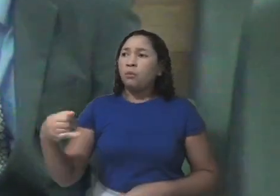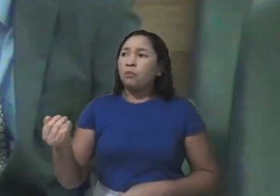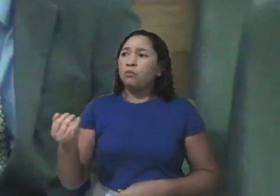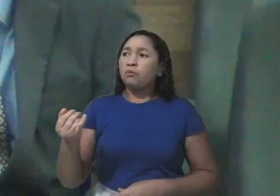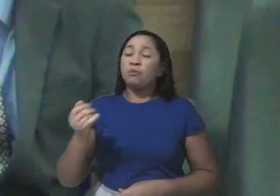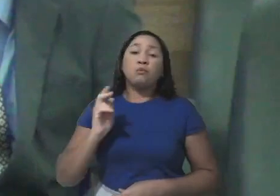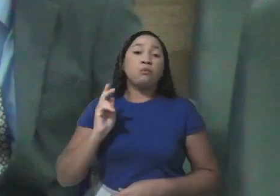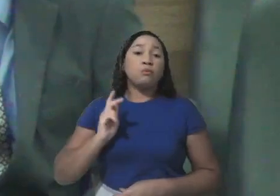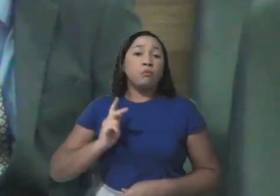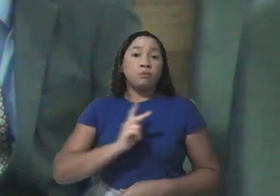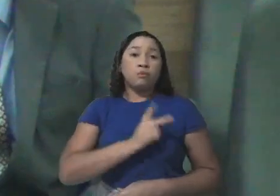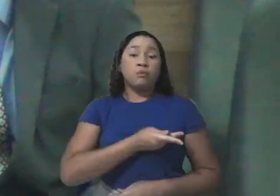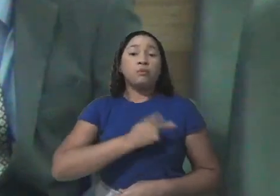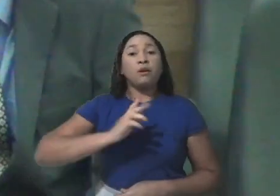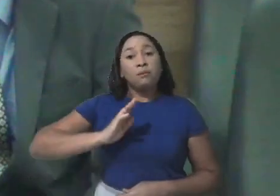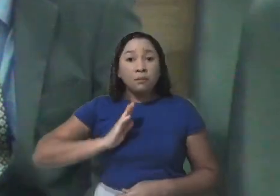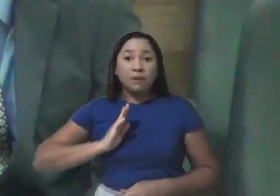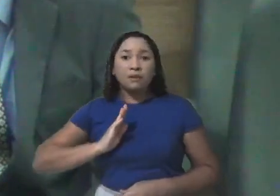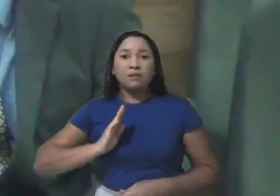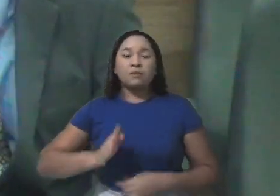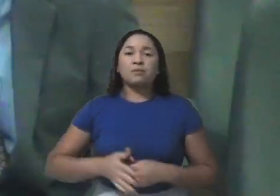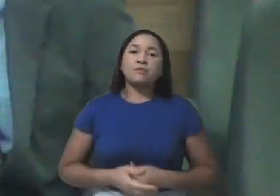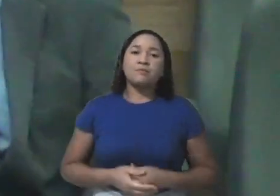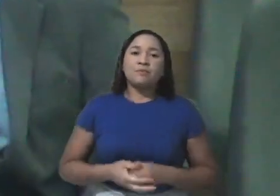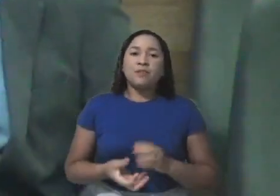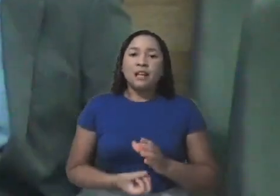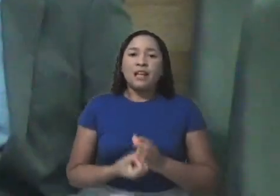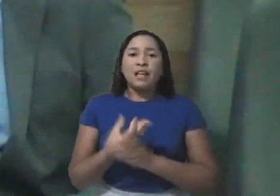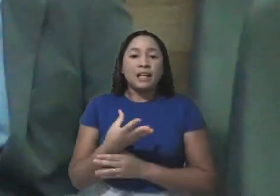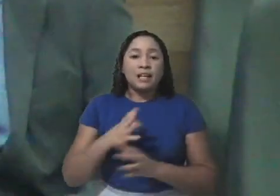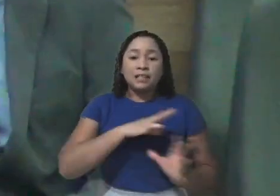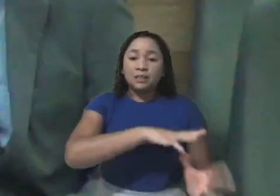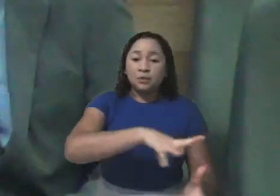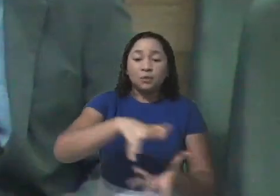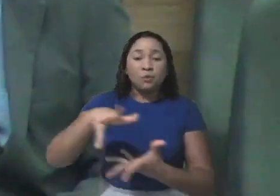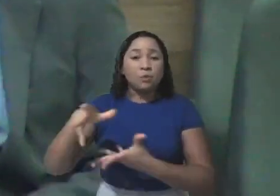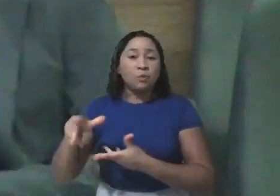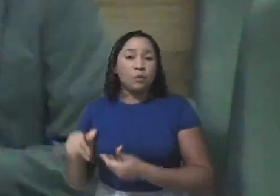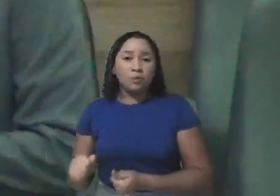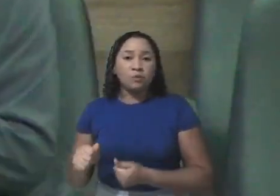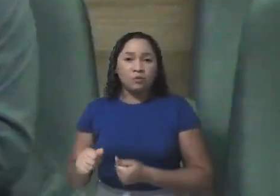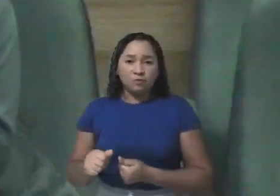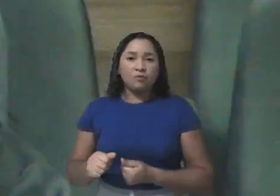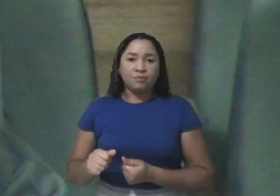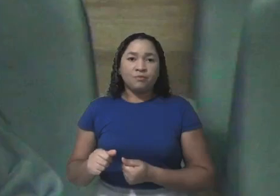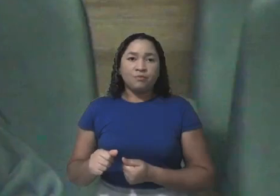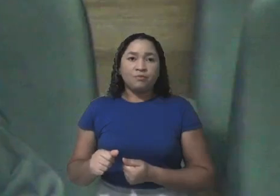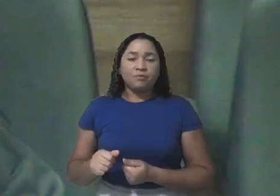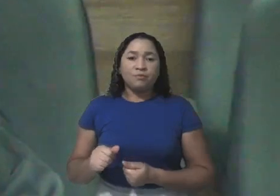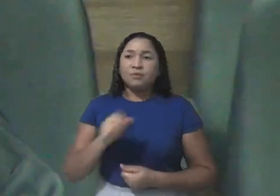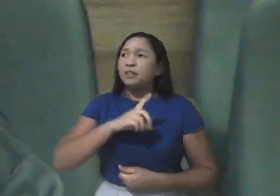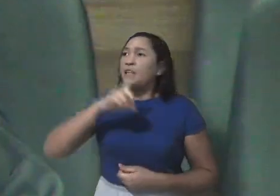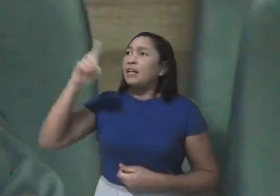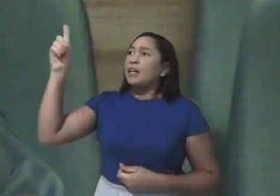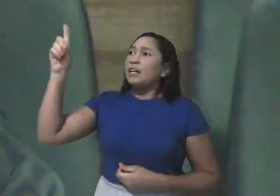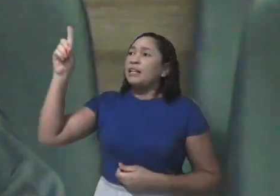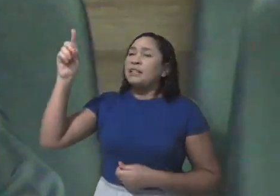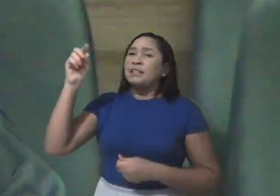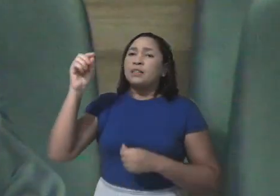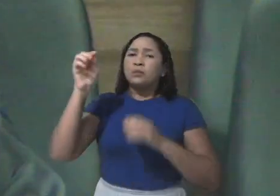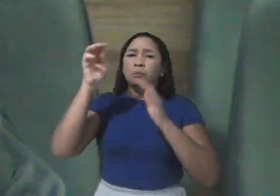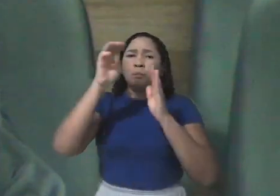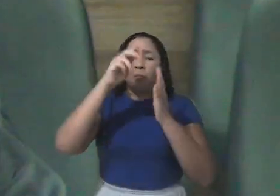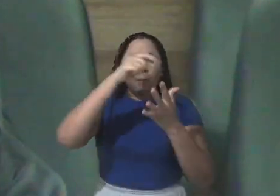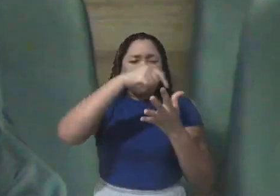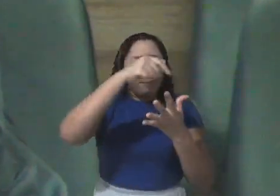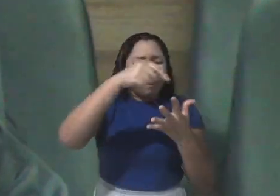homem. Através da criação do mundo. Deus relata fatos. Ele relata